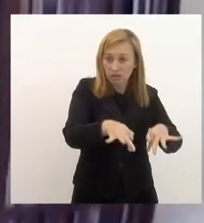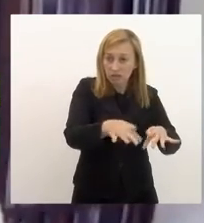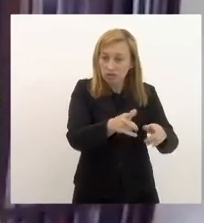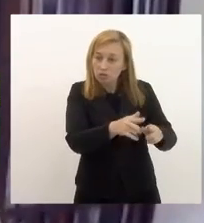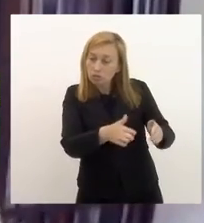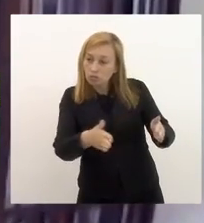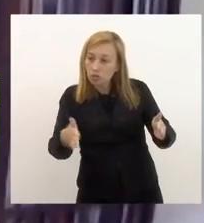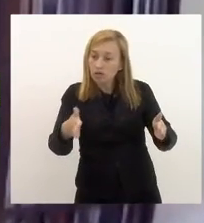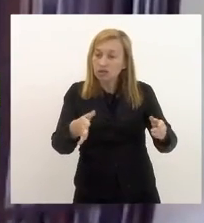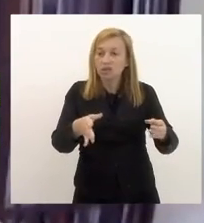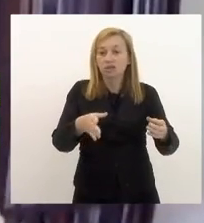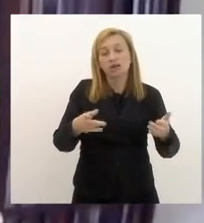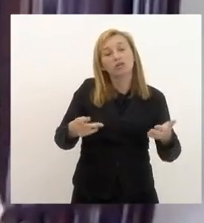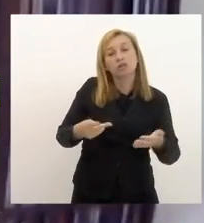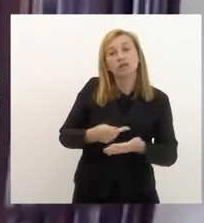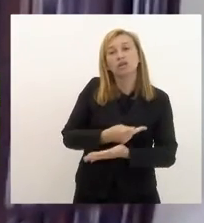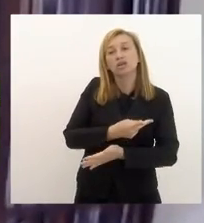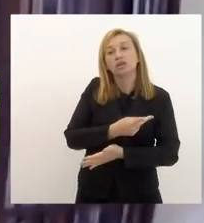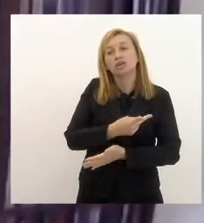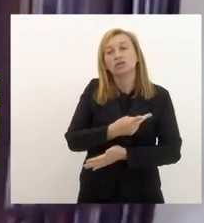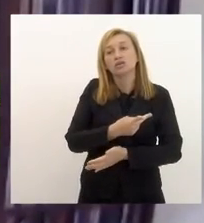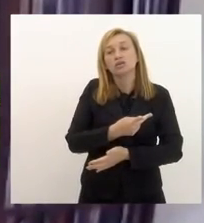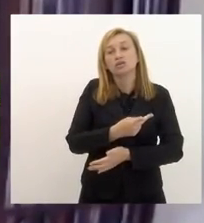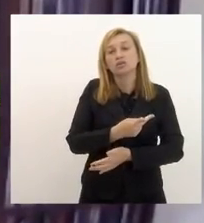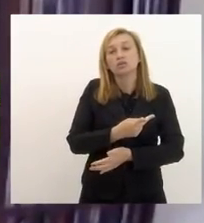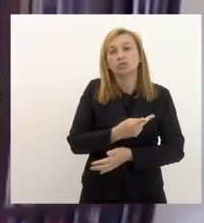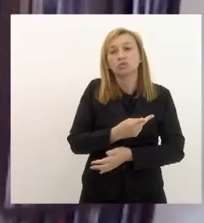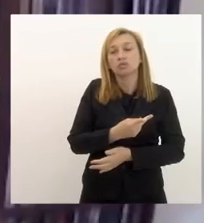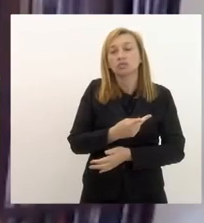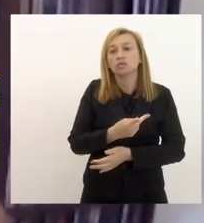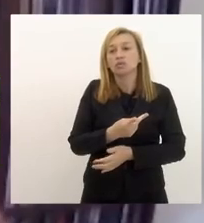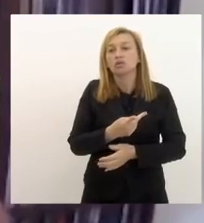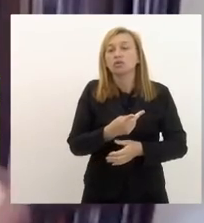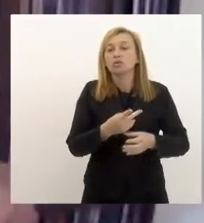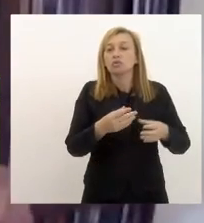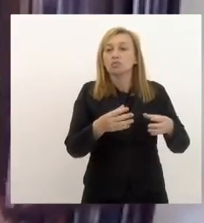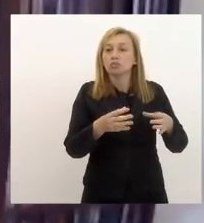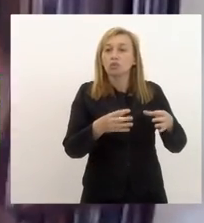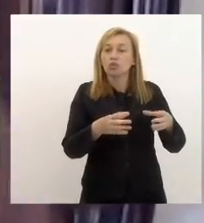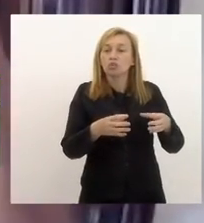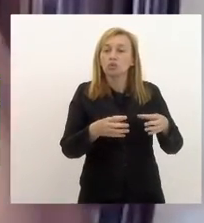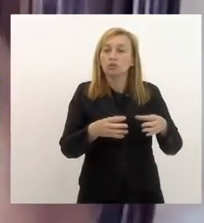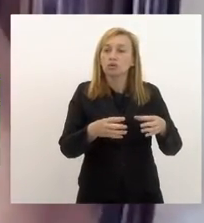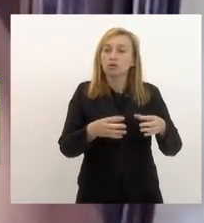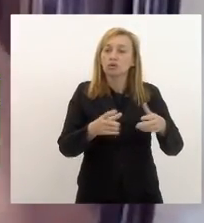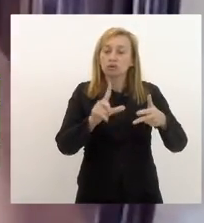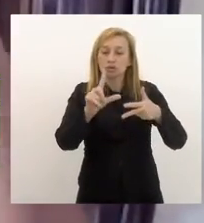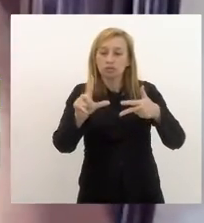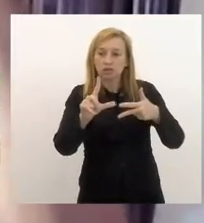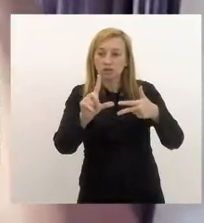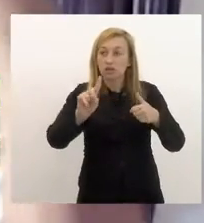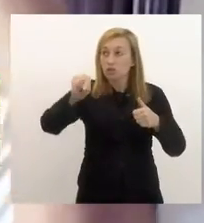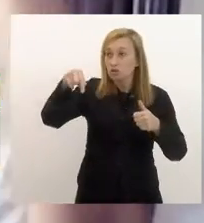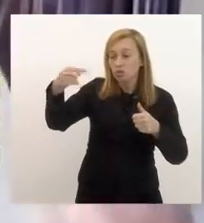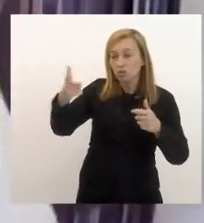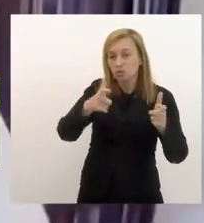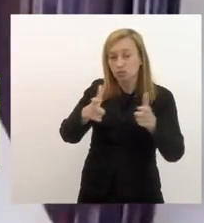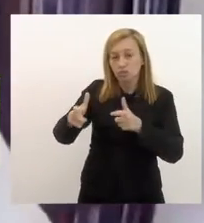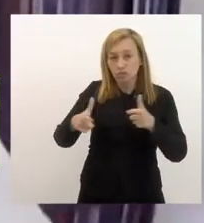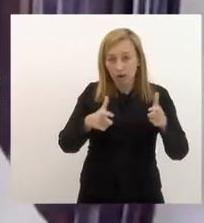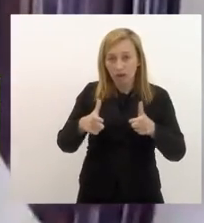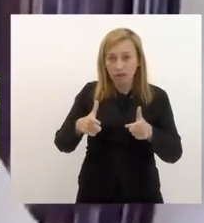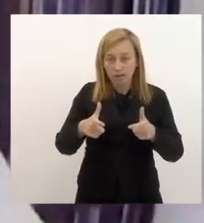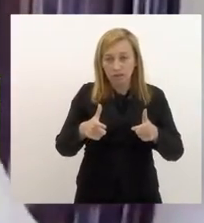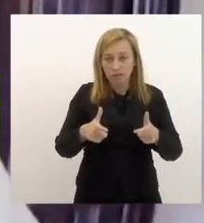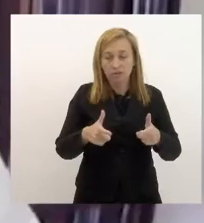processo de discussão que está acontecendo tanto no legislativo Lu como em outra Instância